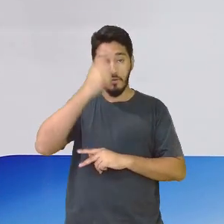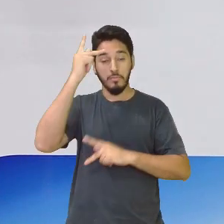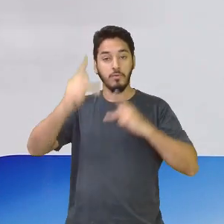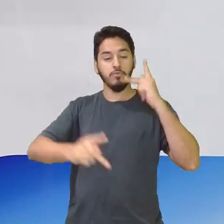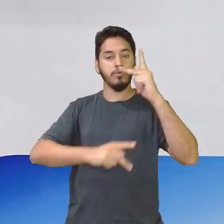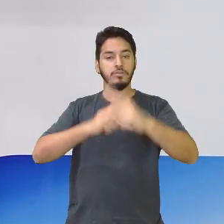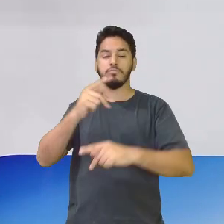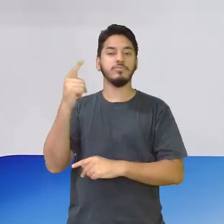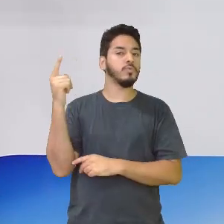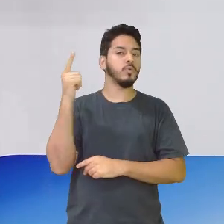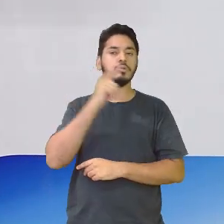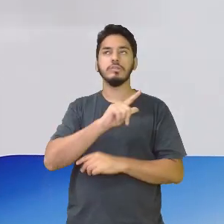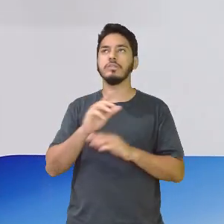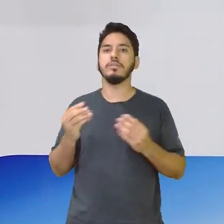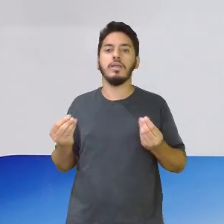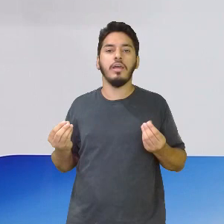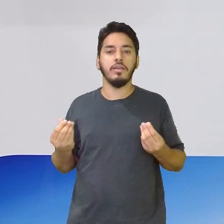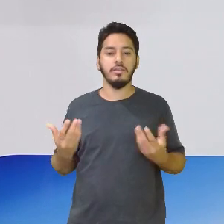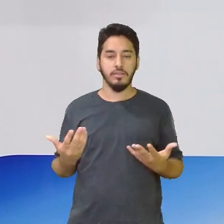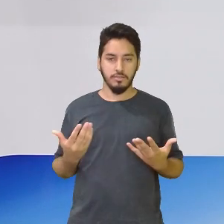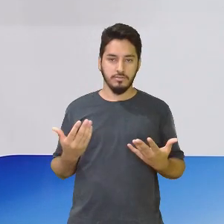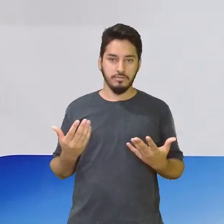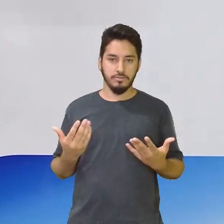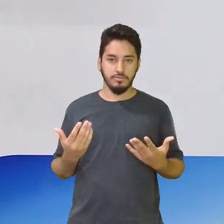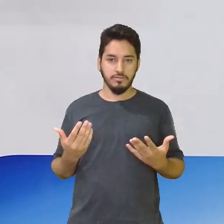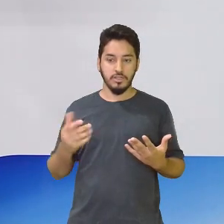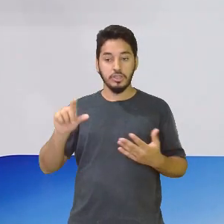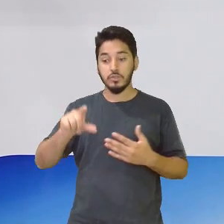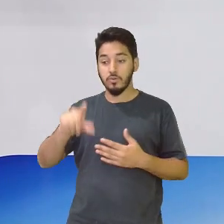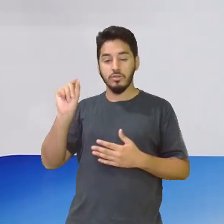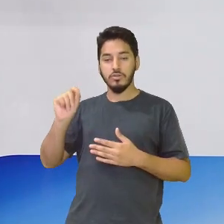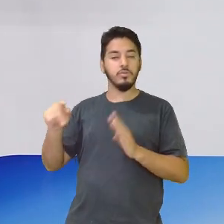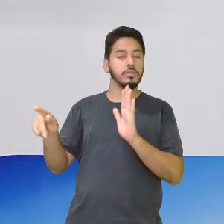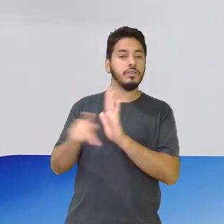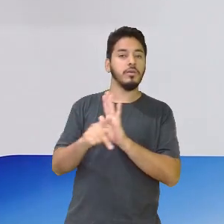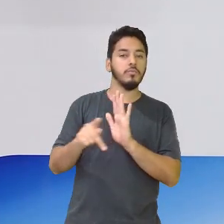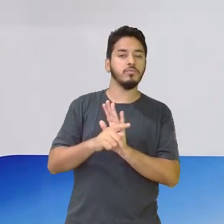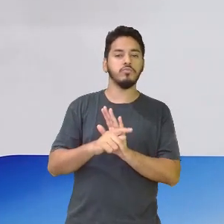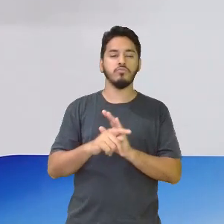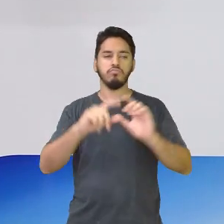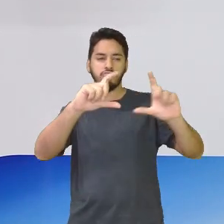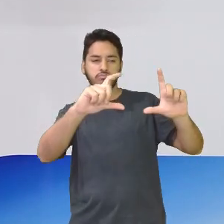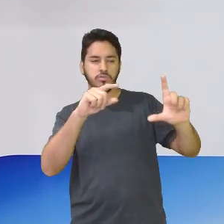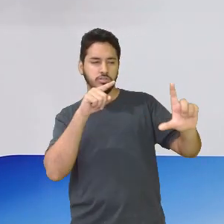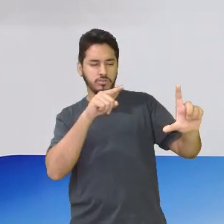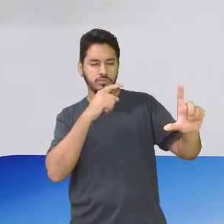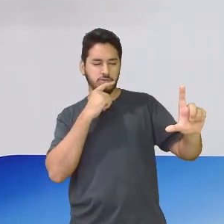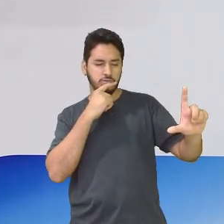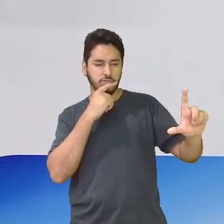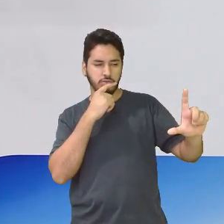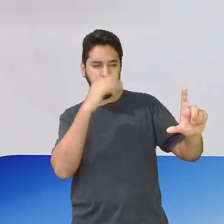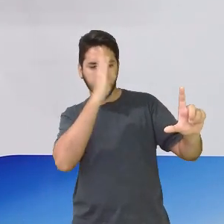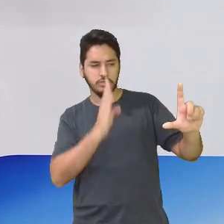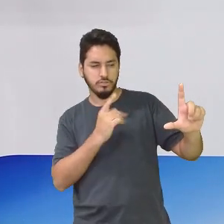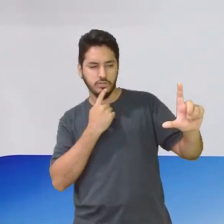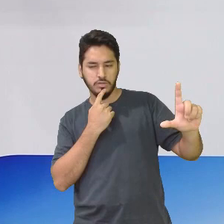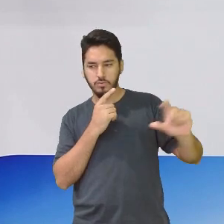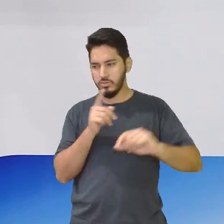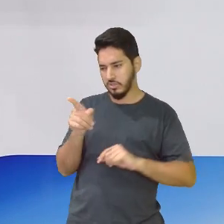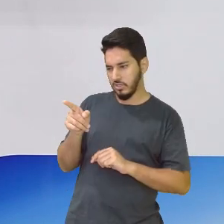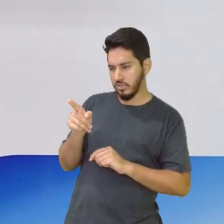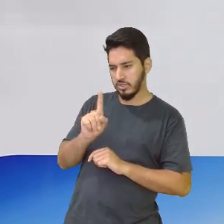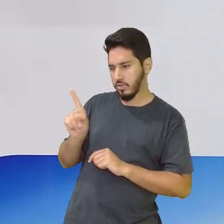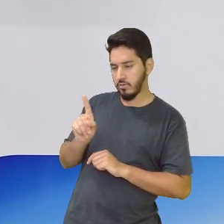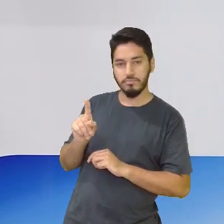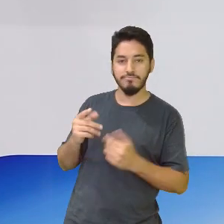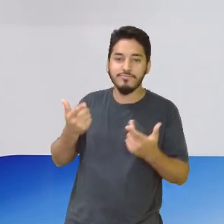ali definir, principalmente também nas questões fenotípicas, né? Você olha assim, isso aqui é brasileiro, né? Nós não temos um